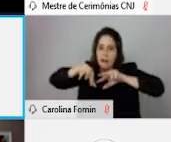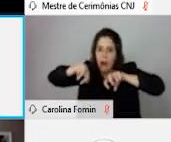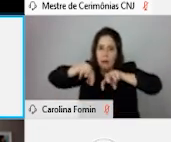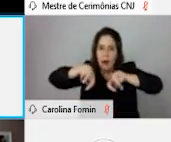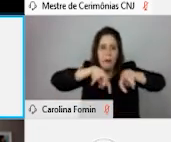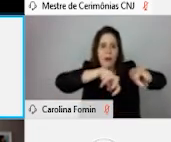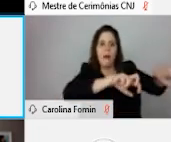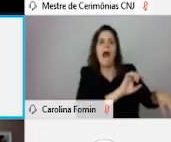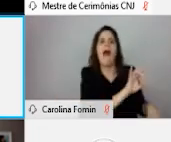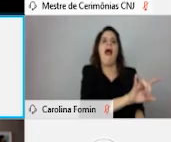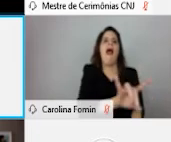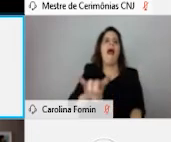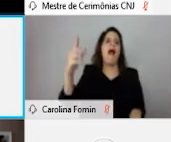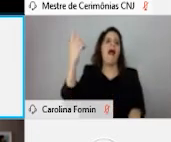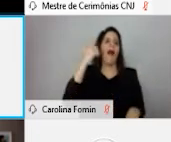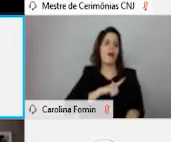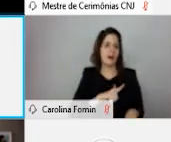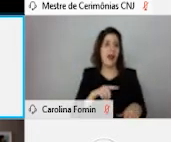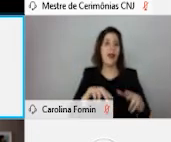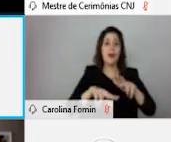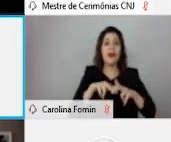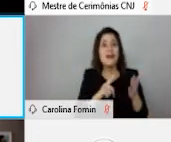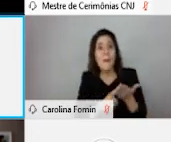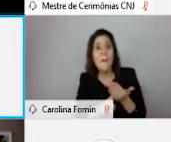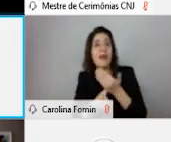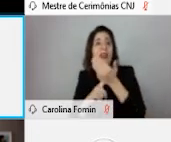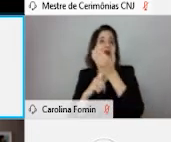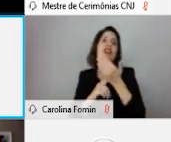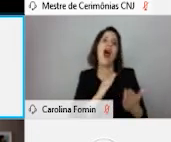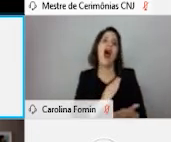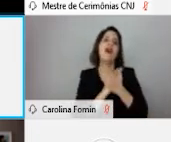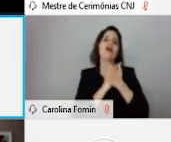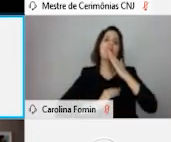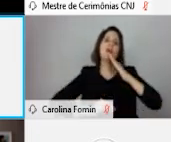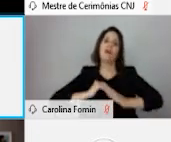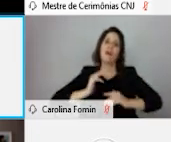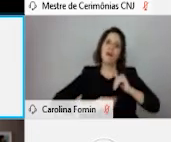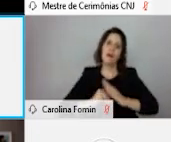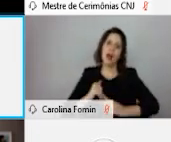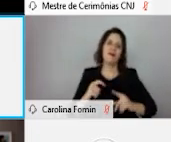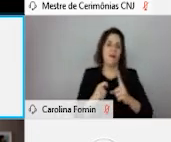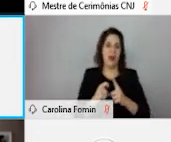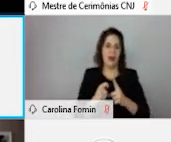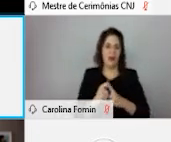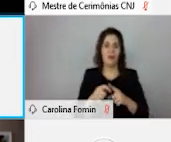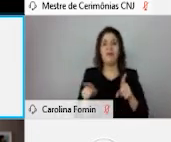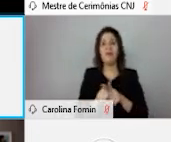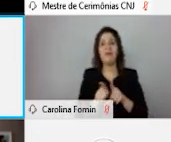sejam importantes para a prática médica. E, obviamente, por que não juntar tudo isso? O